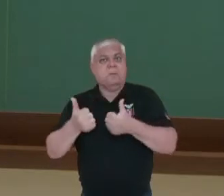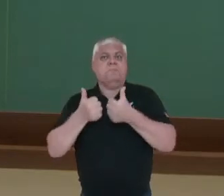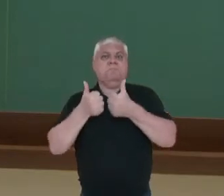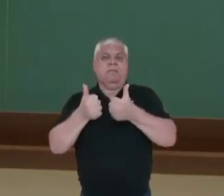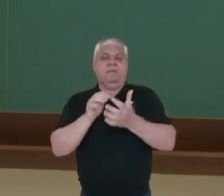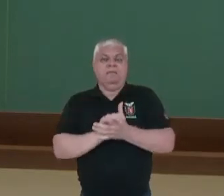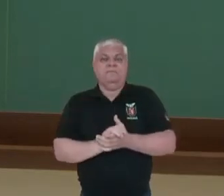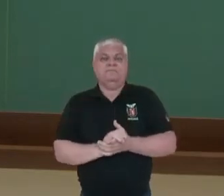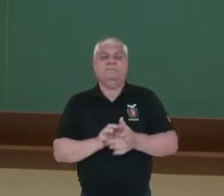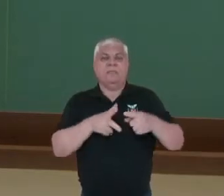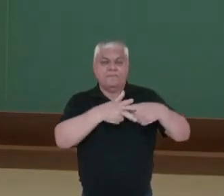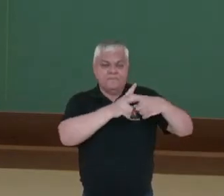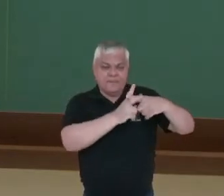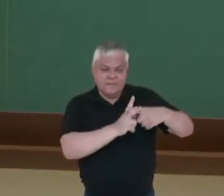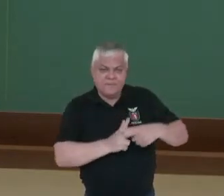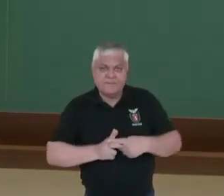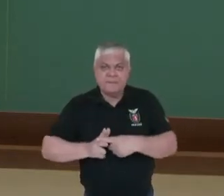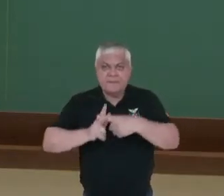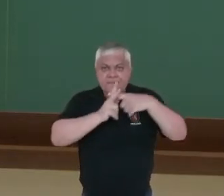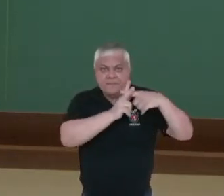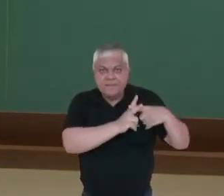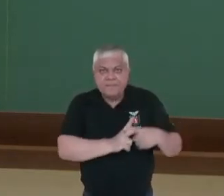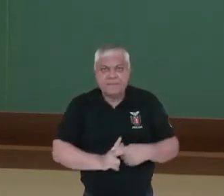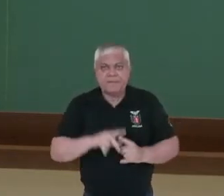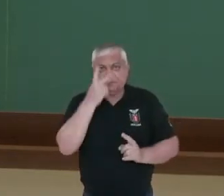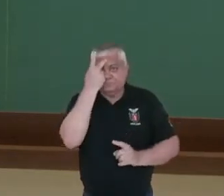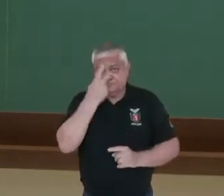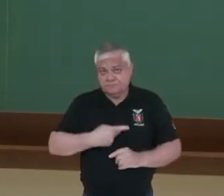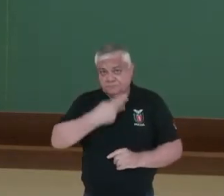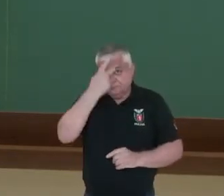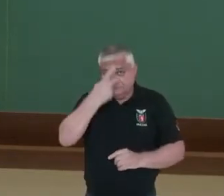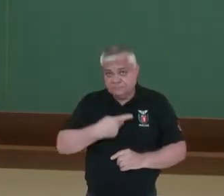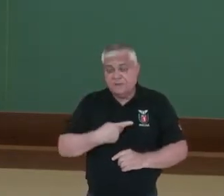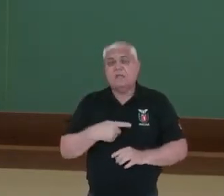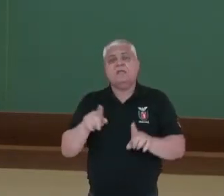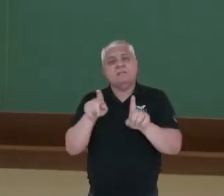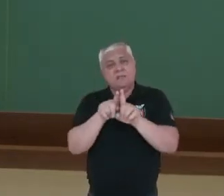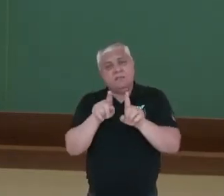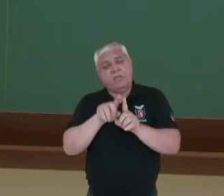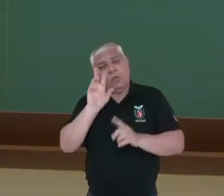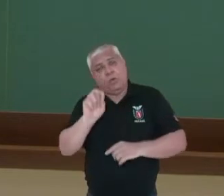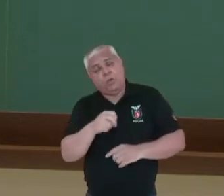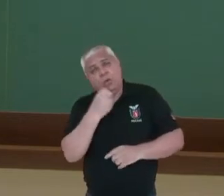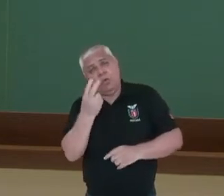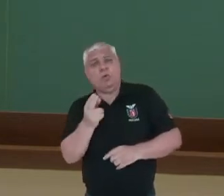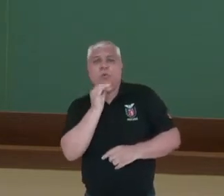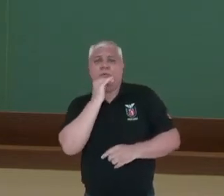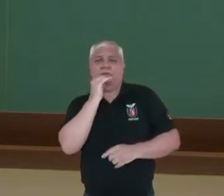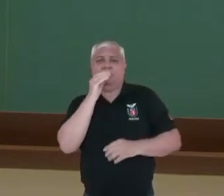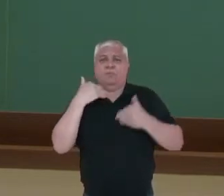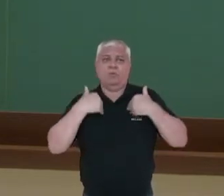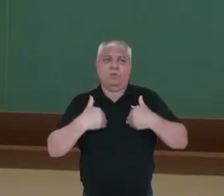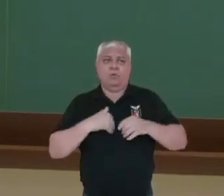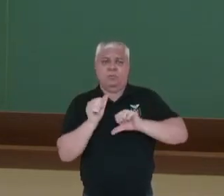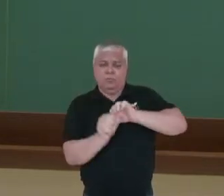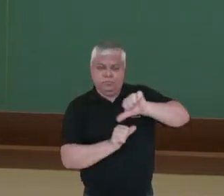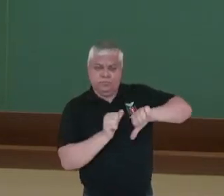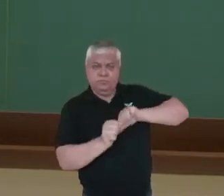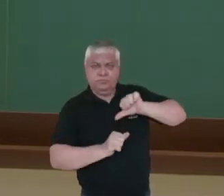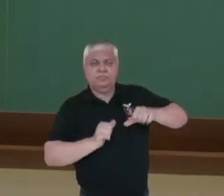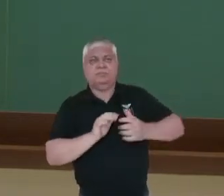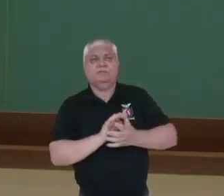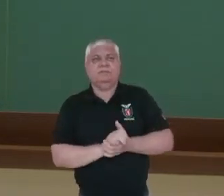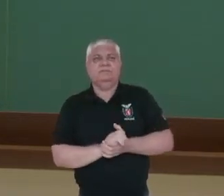manutenção e aquisição da condição física individual ou a modificação da composição corporal tão